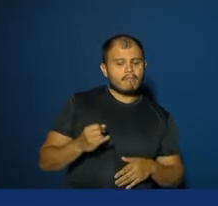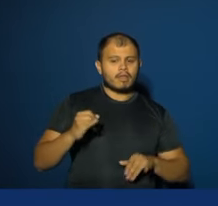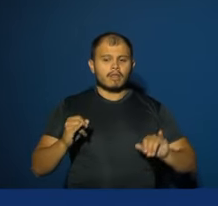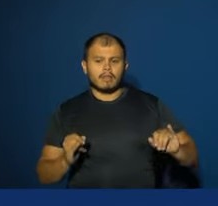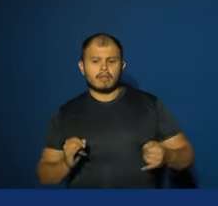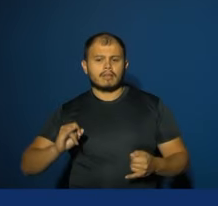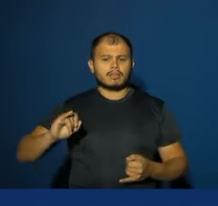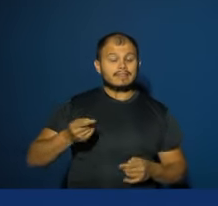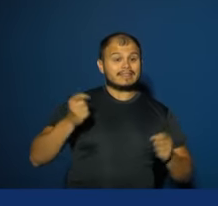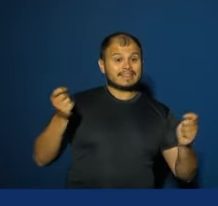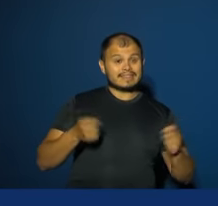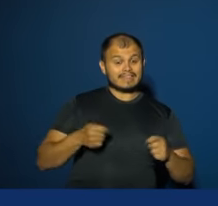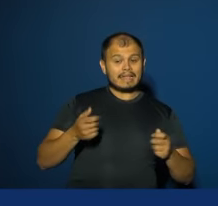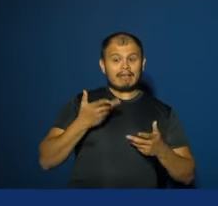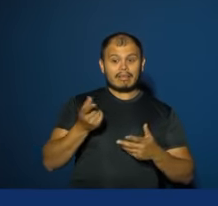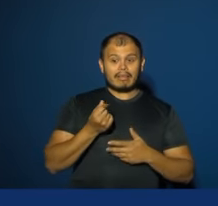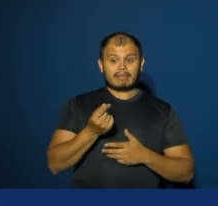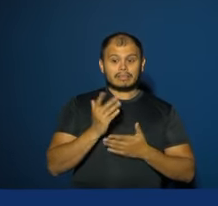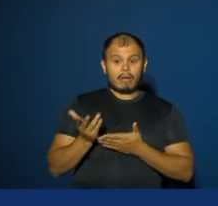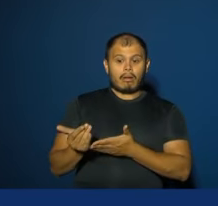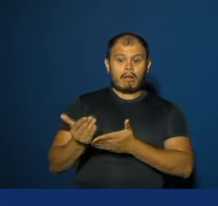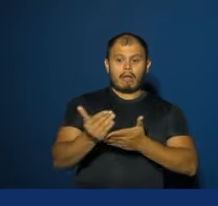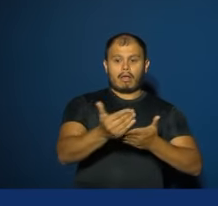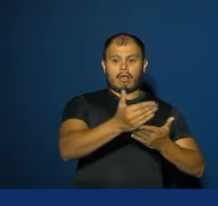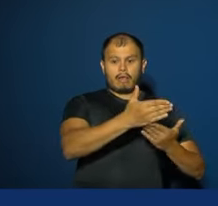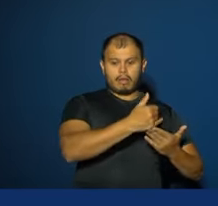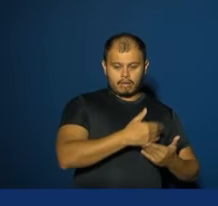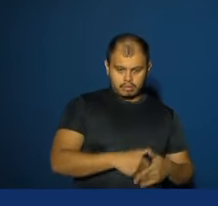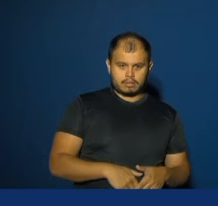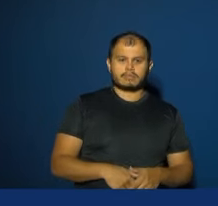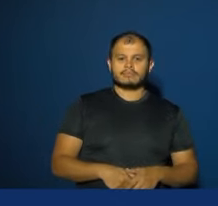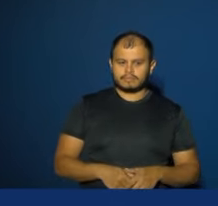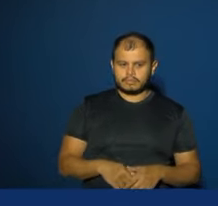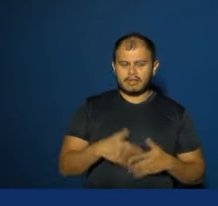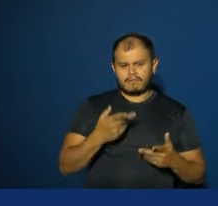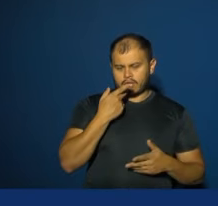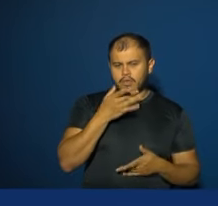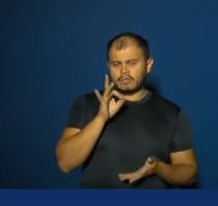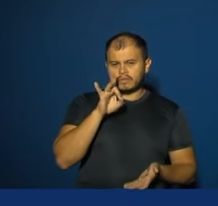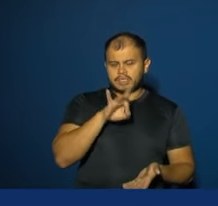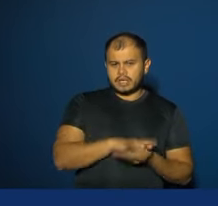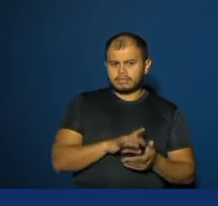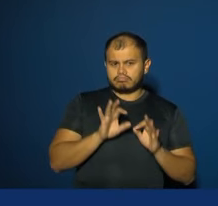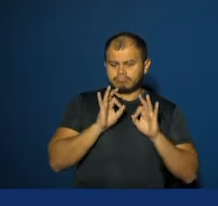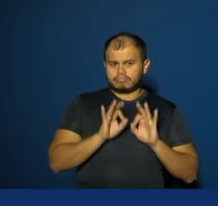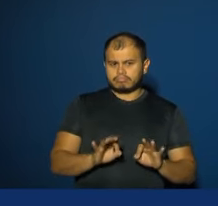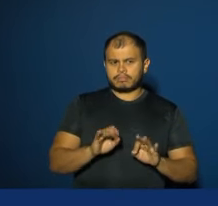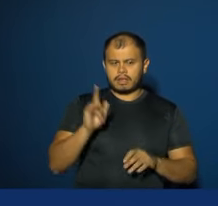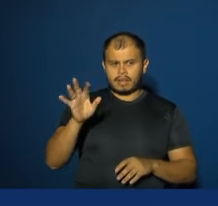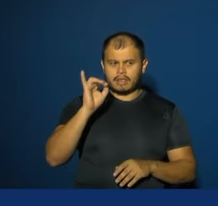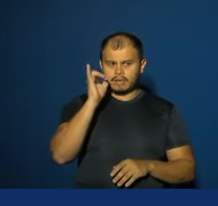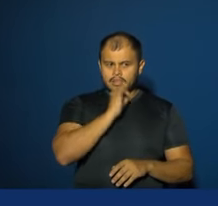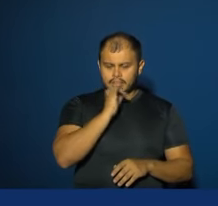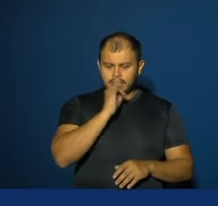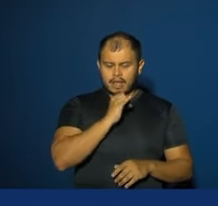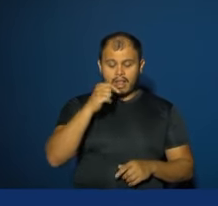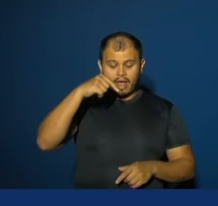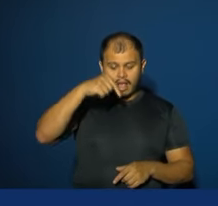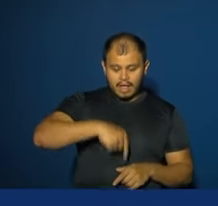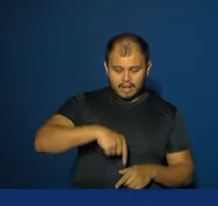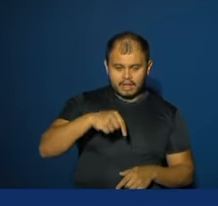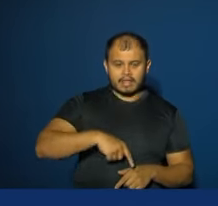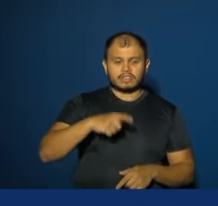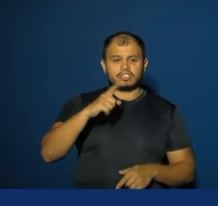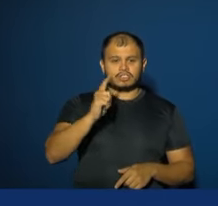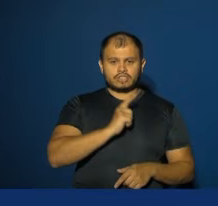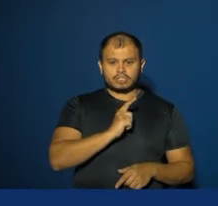queremos ganhar mais dinheiro Não tem diálogo e ele me falou francamente né na Itália Aqui